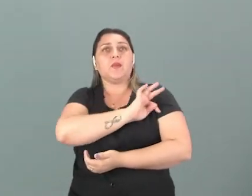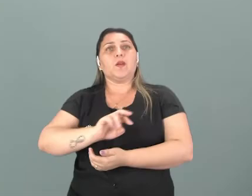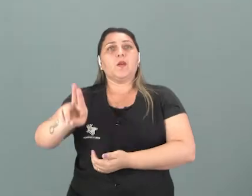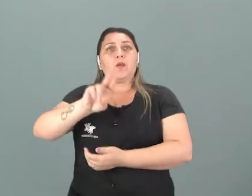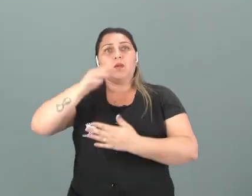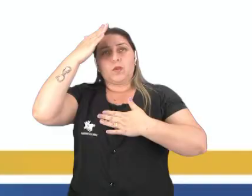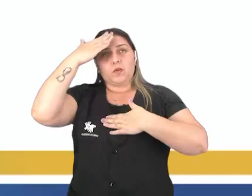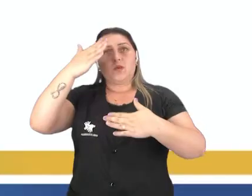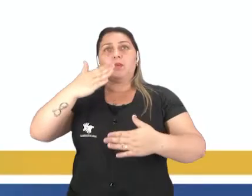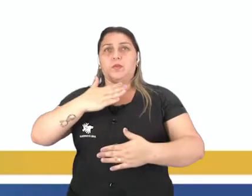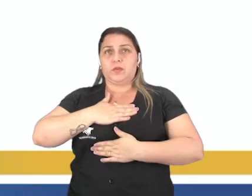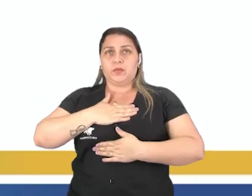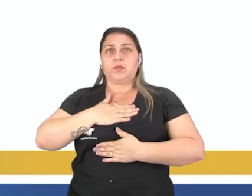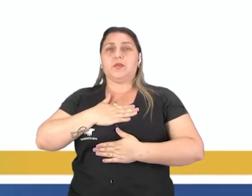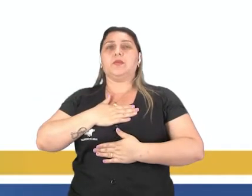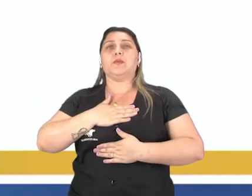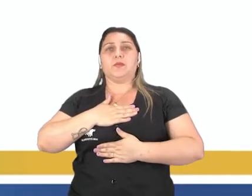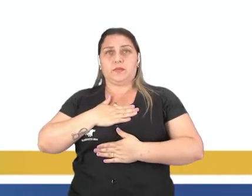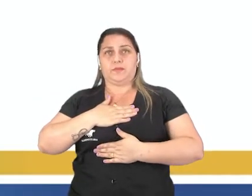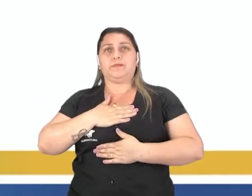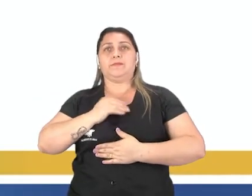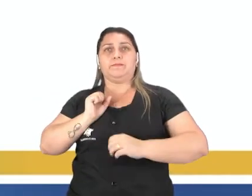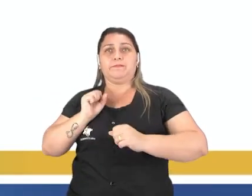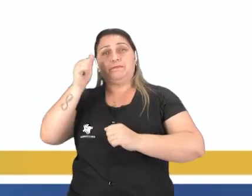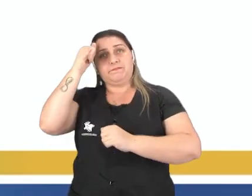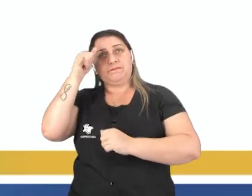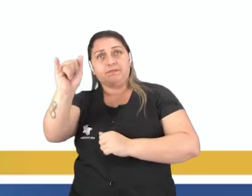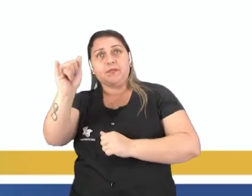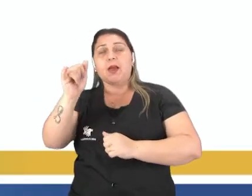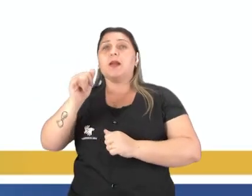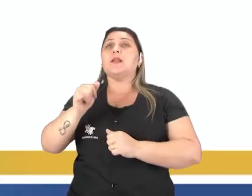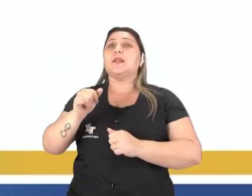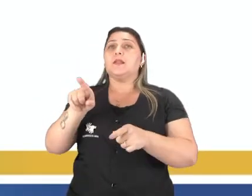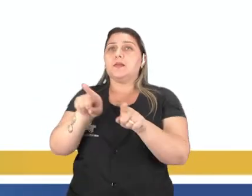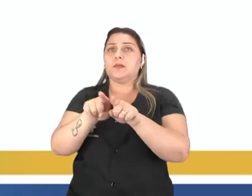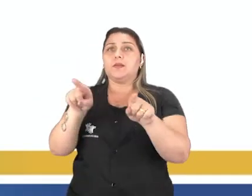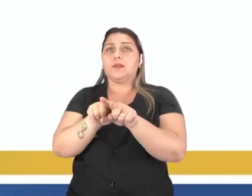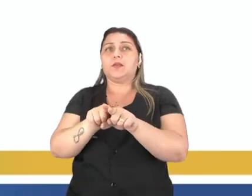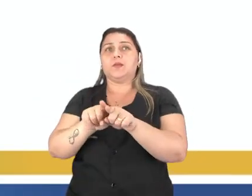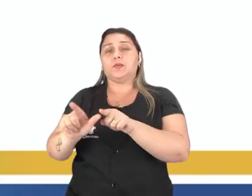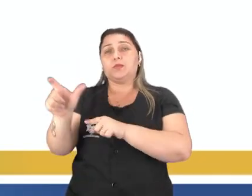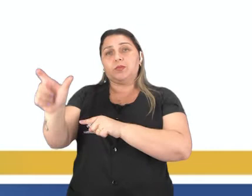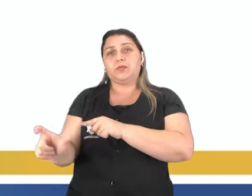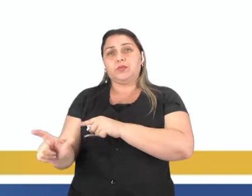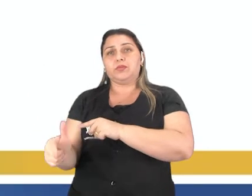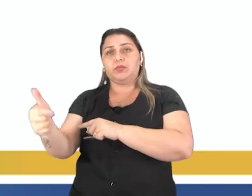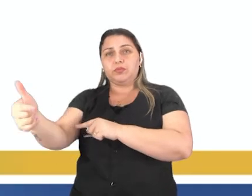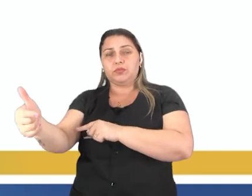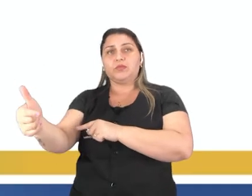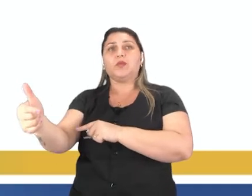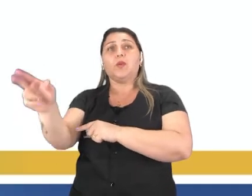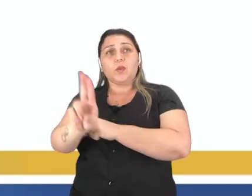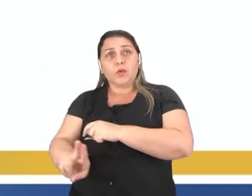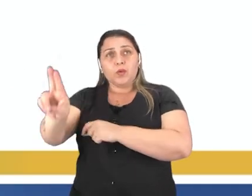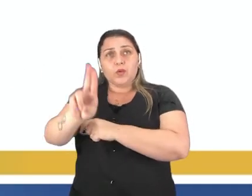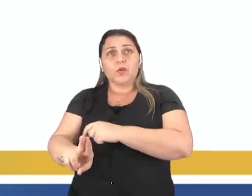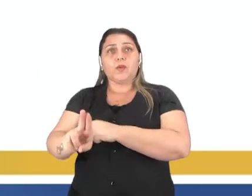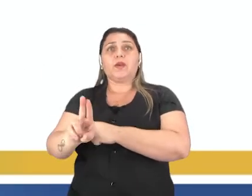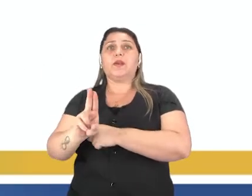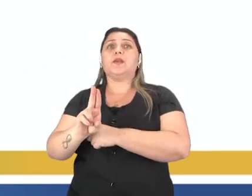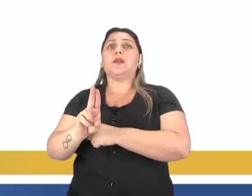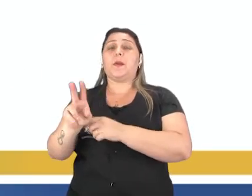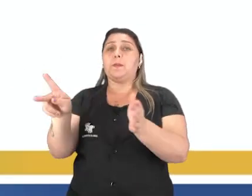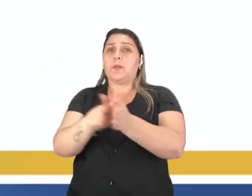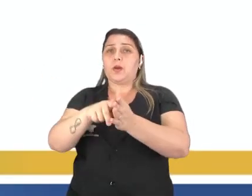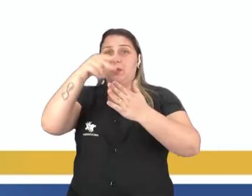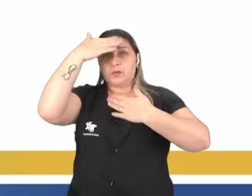né? Usa todo o corpo como instrumento de combate e pretende ainda beneficiar-se do oponente, utilizando sua energia e o seu